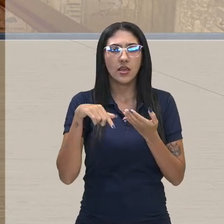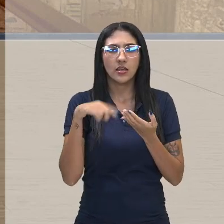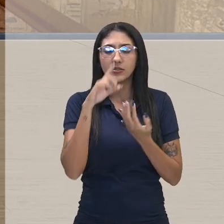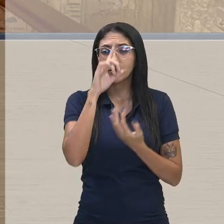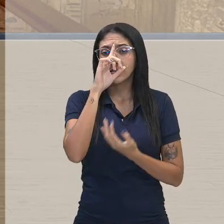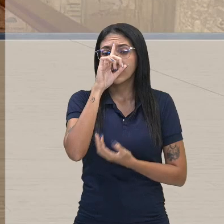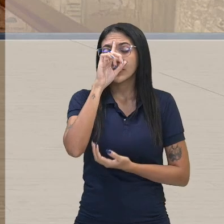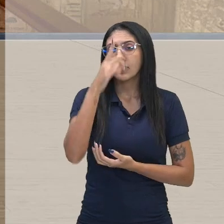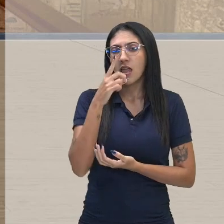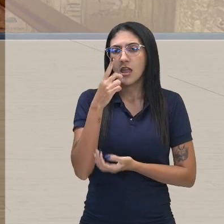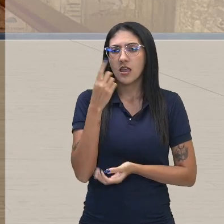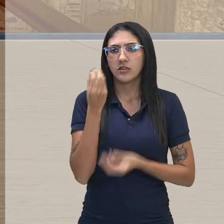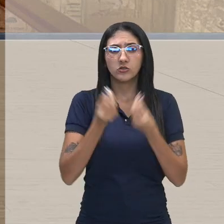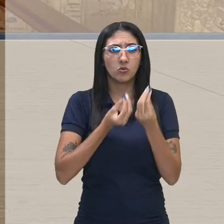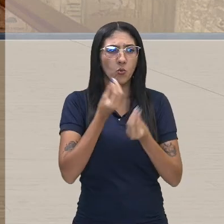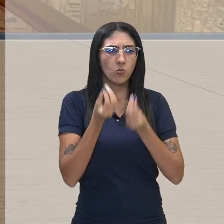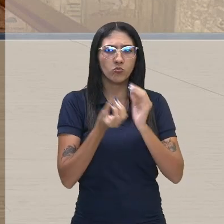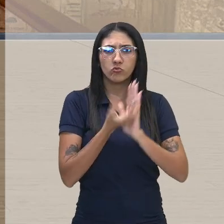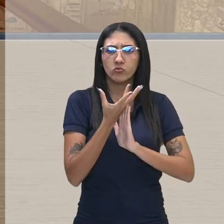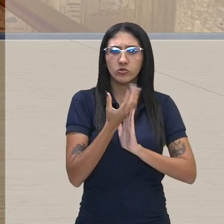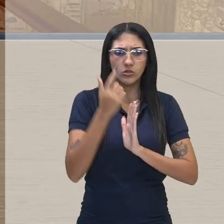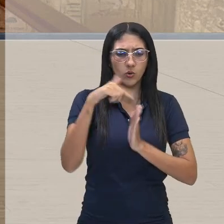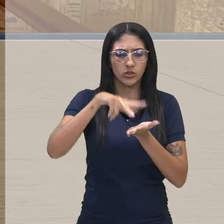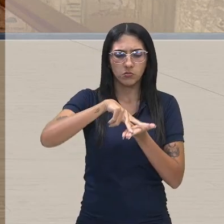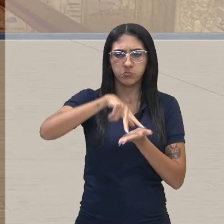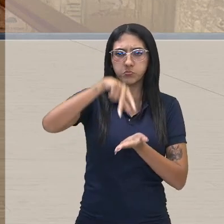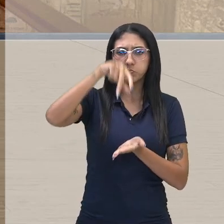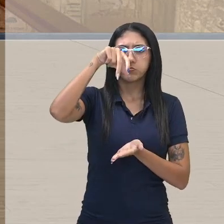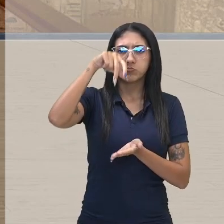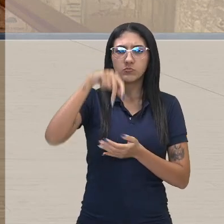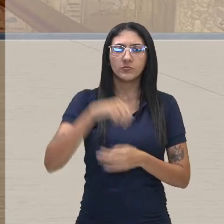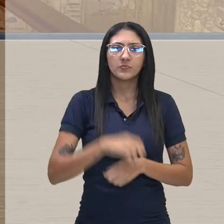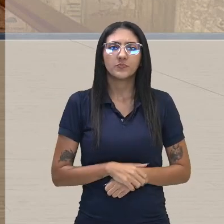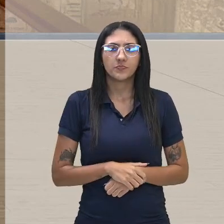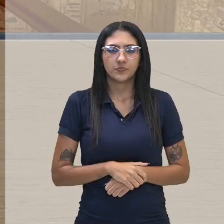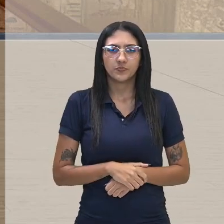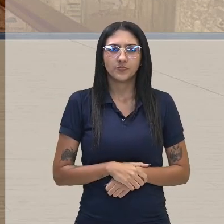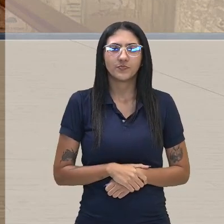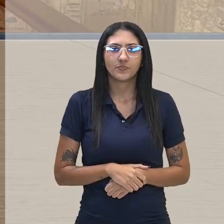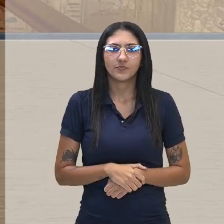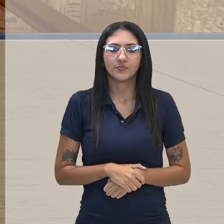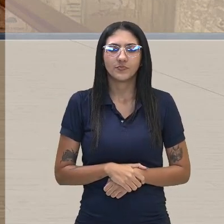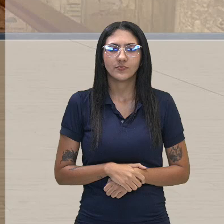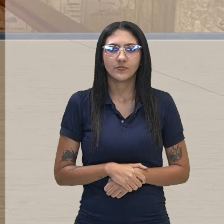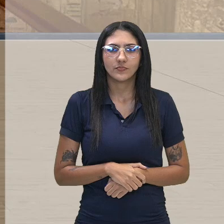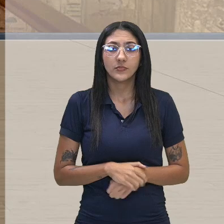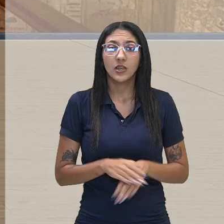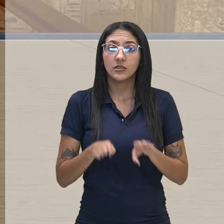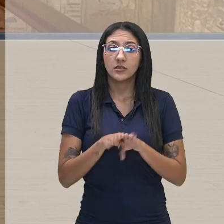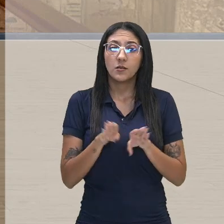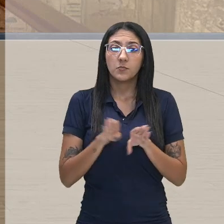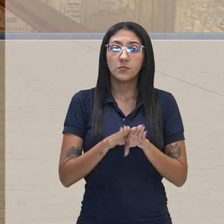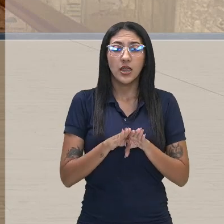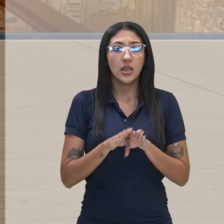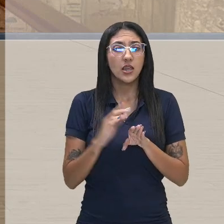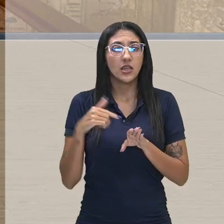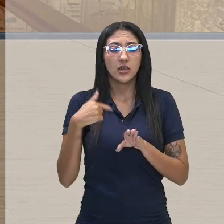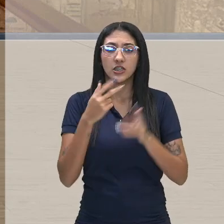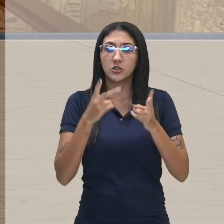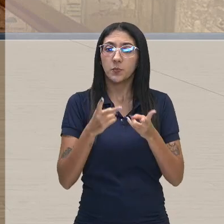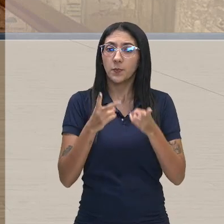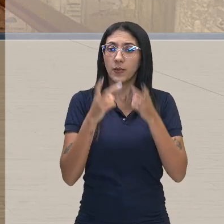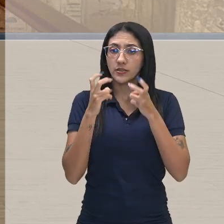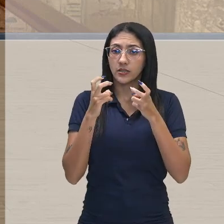da construção, ela já é um registro, mas também percebemos que